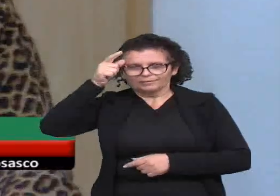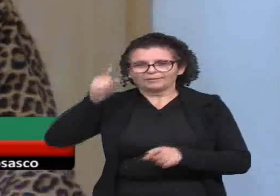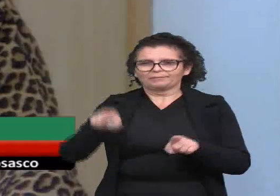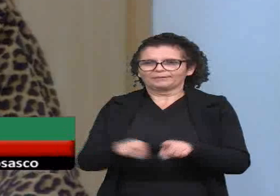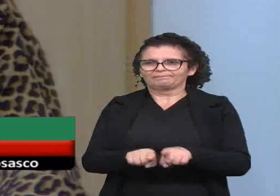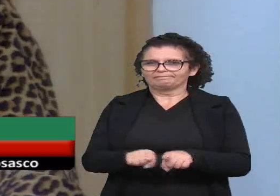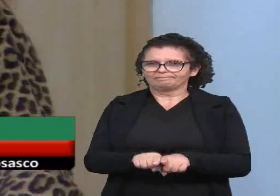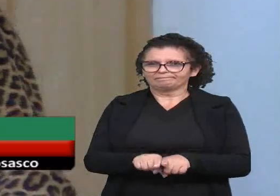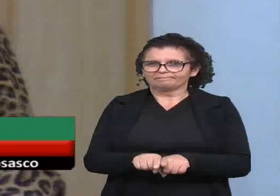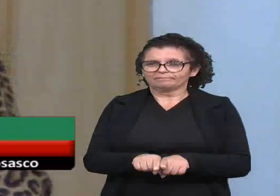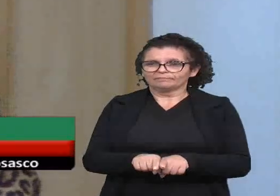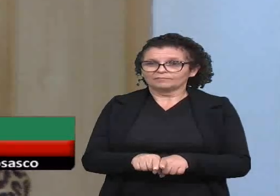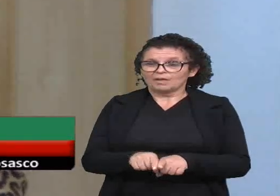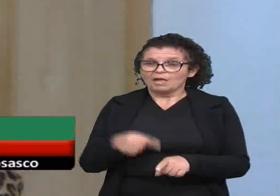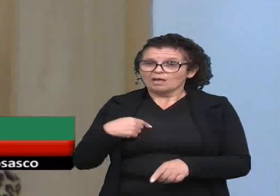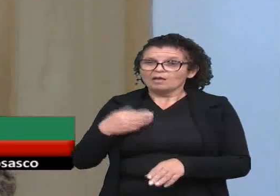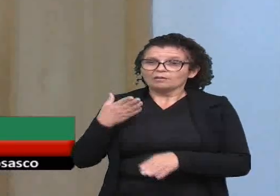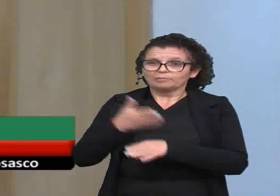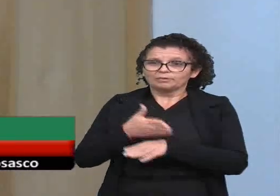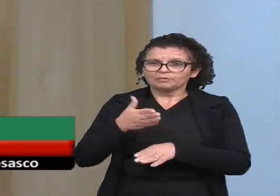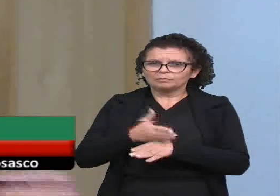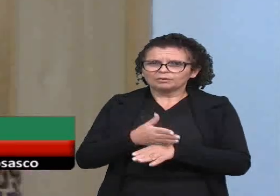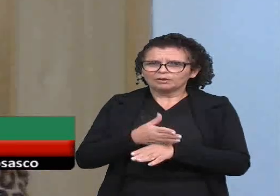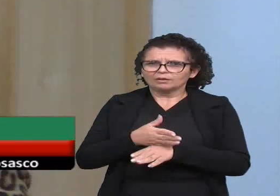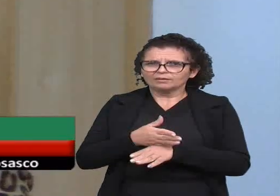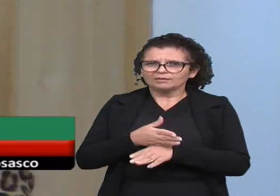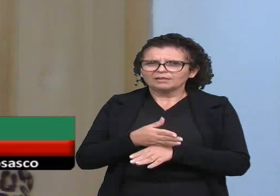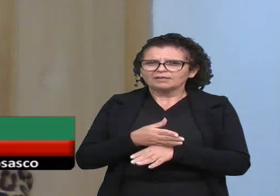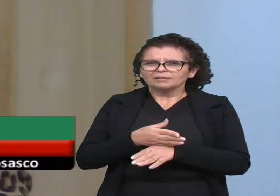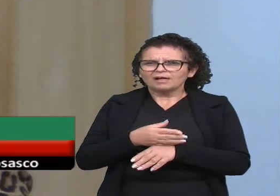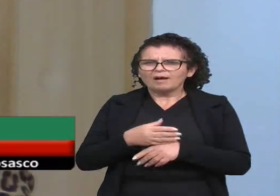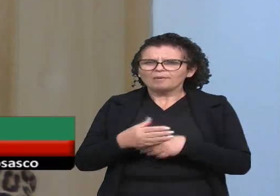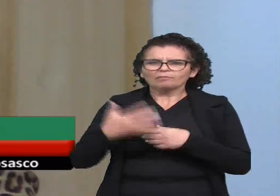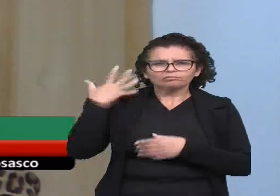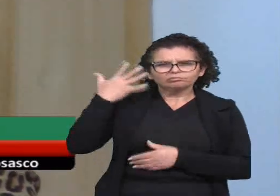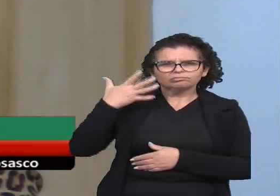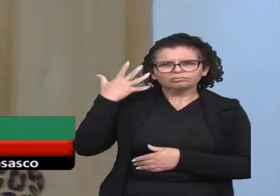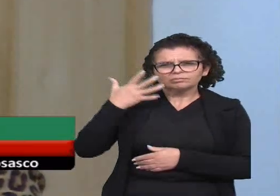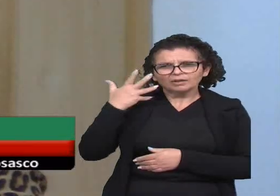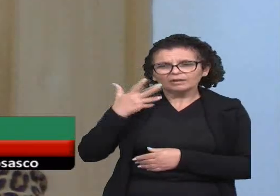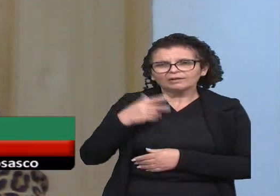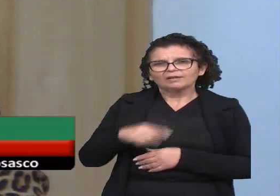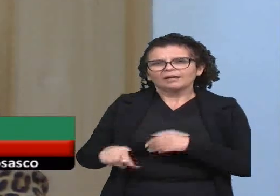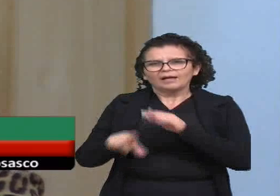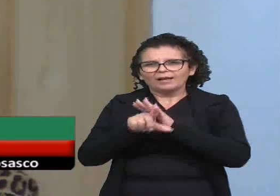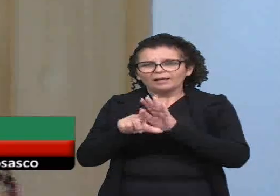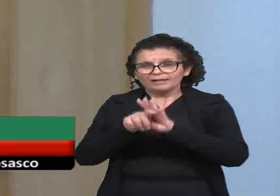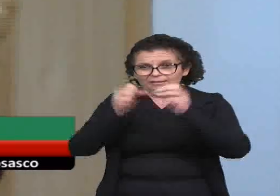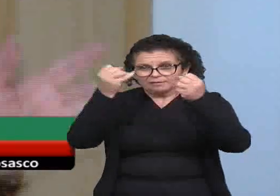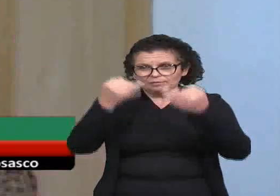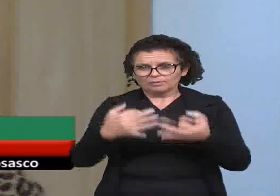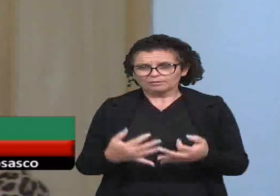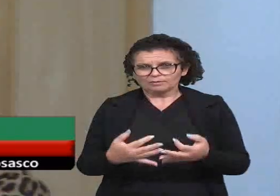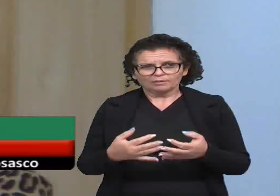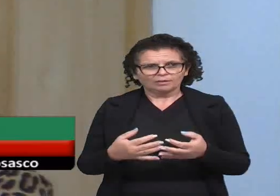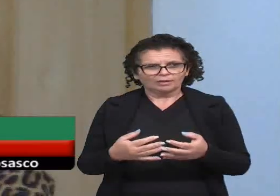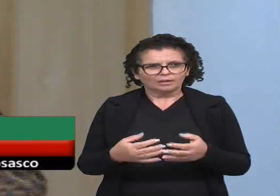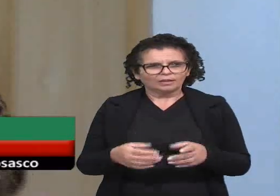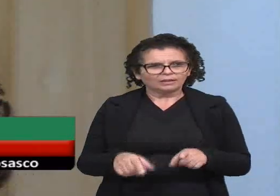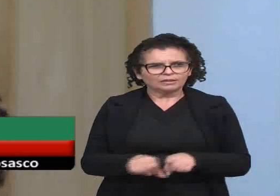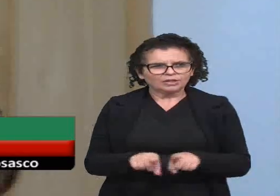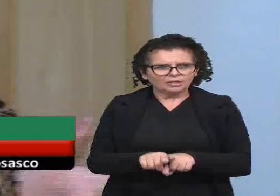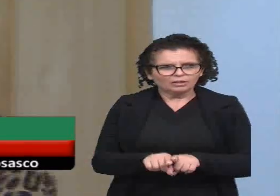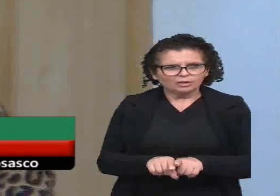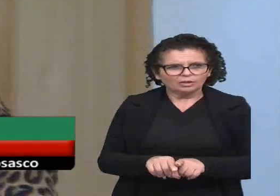quê? Eu participei de algumas plenárias relacionadas à Lei Aldir Blanc e sobre outros aspectos também